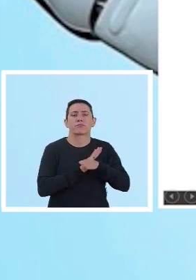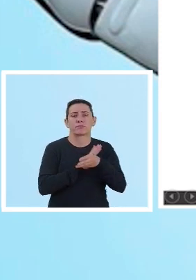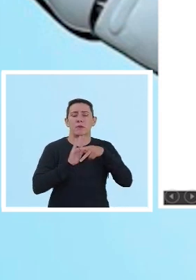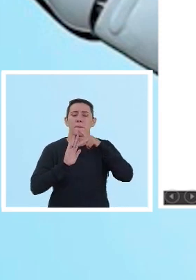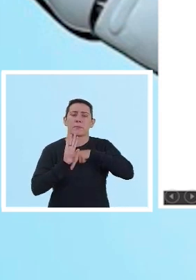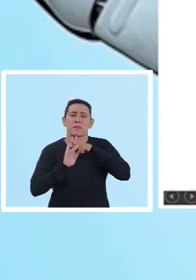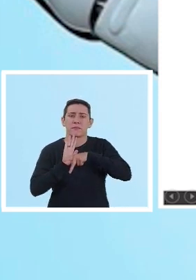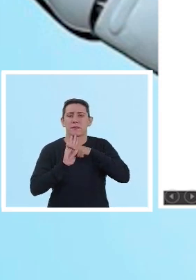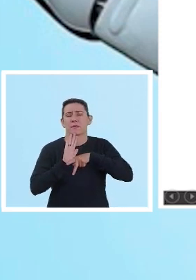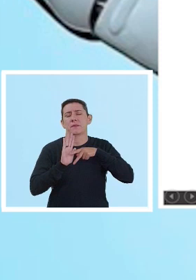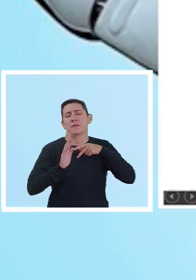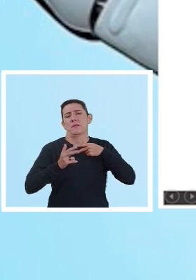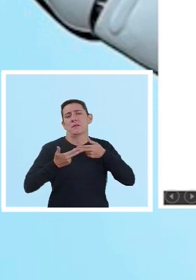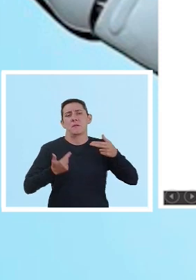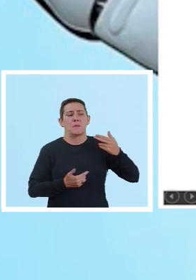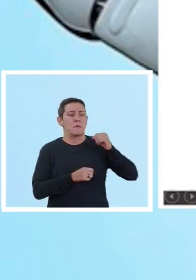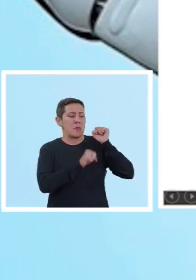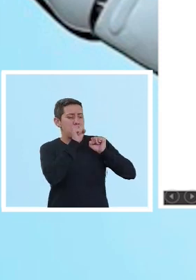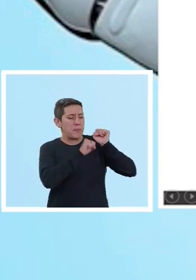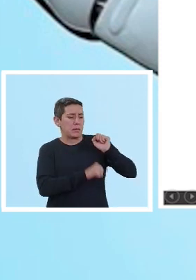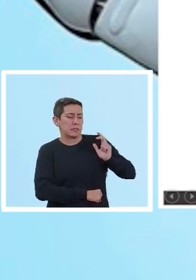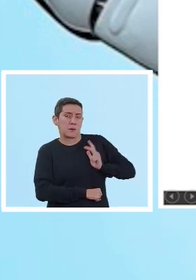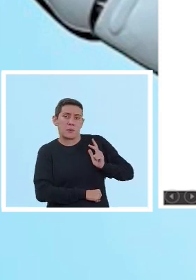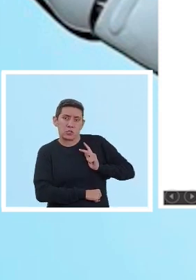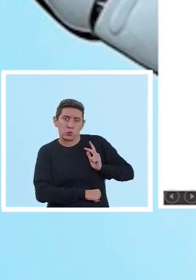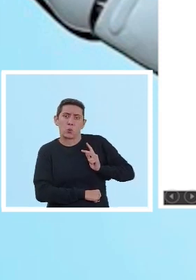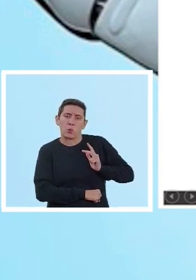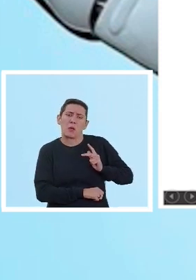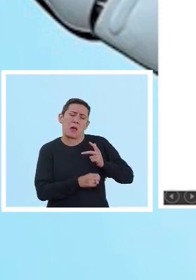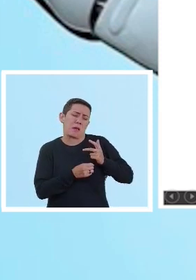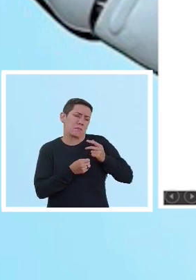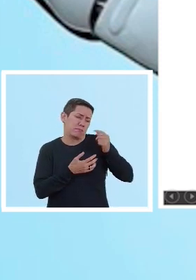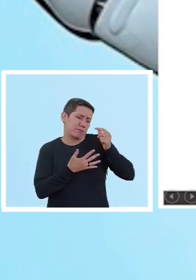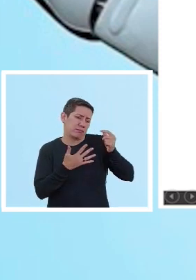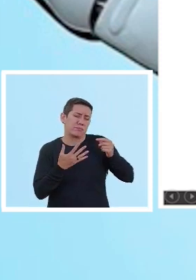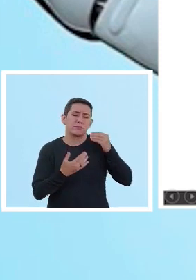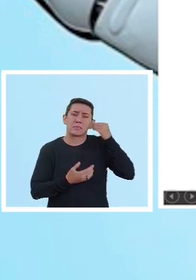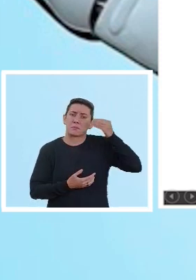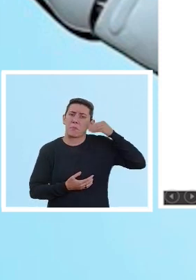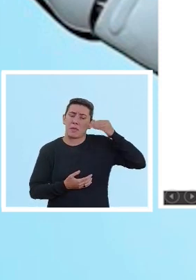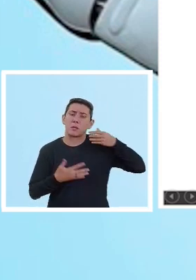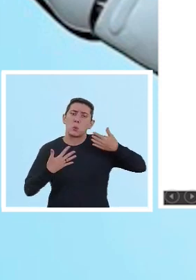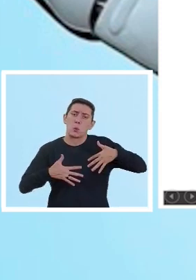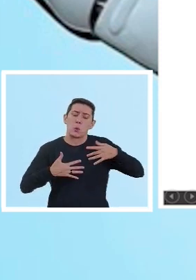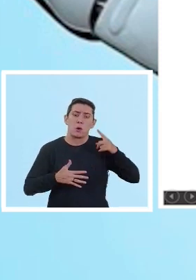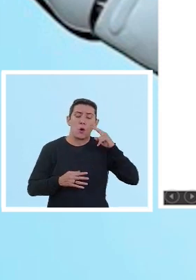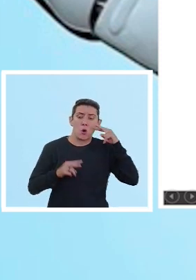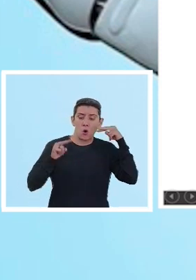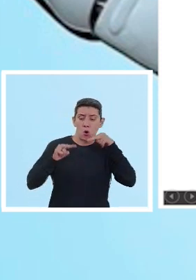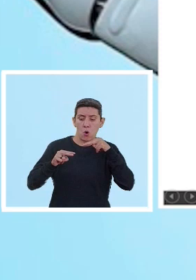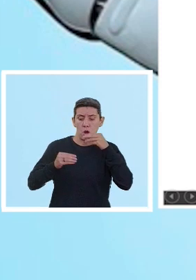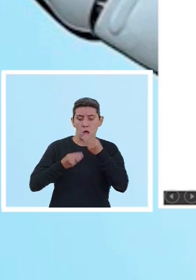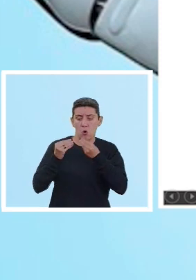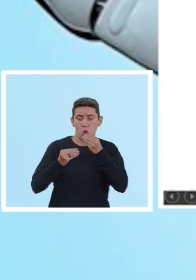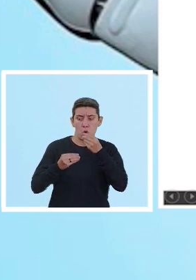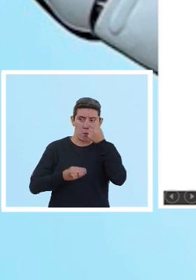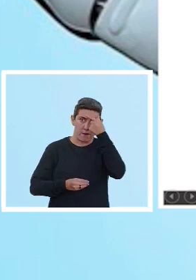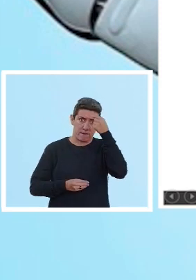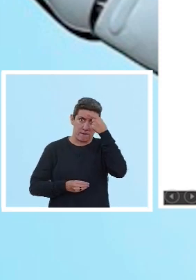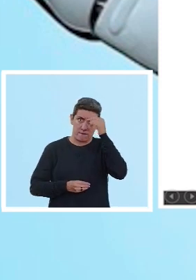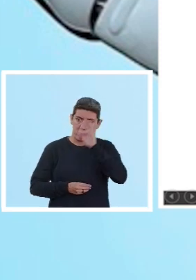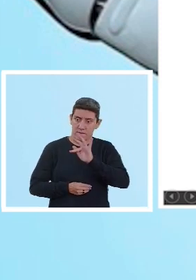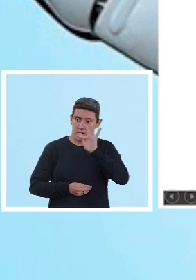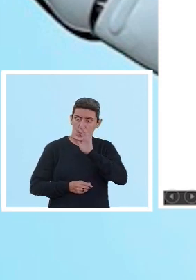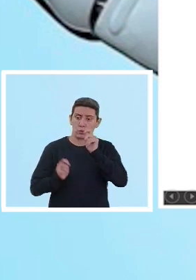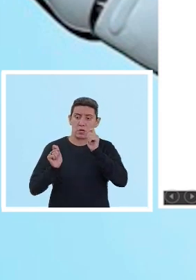mercado privado né já conseguem visualizar a universidade atuando para dentro da sociedade